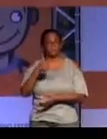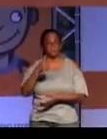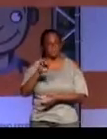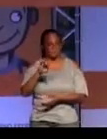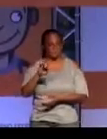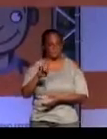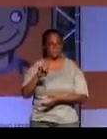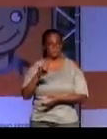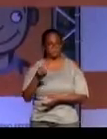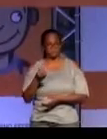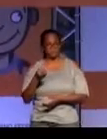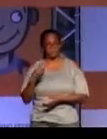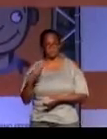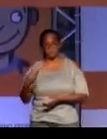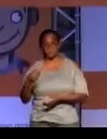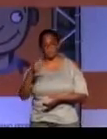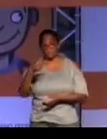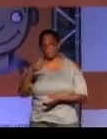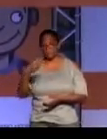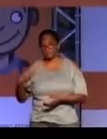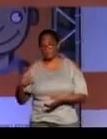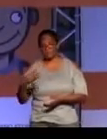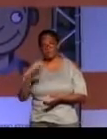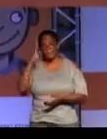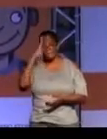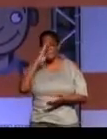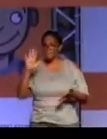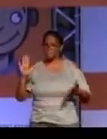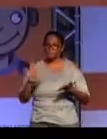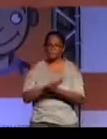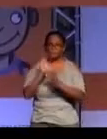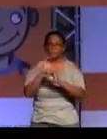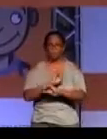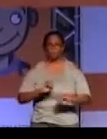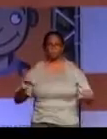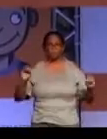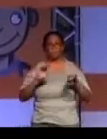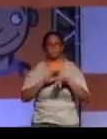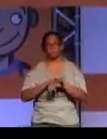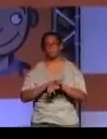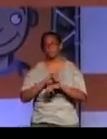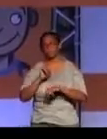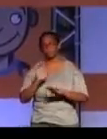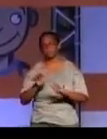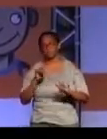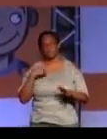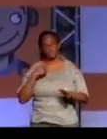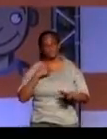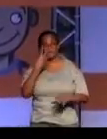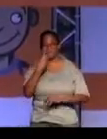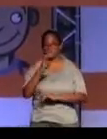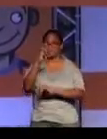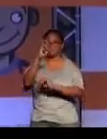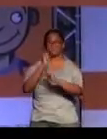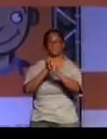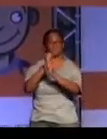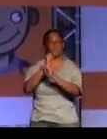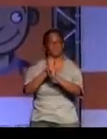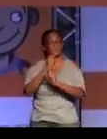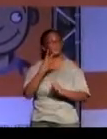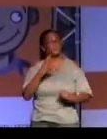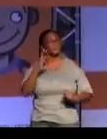o Brasil consegue erradicar a varíola no país. Ele já tem hoje 45 anos. Por isso eu